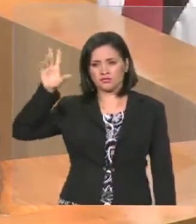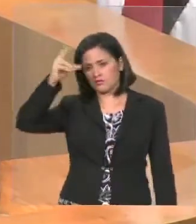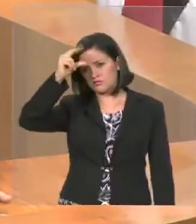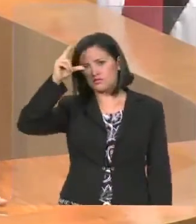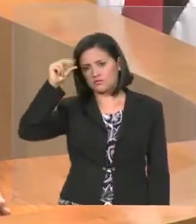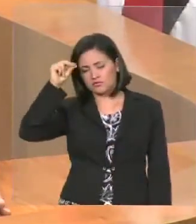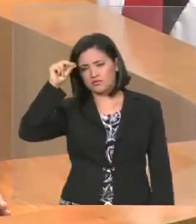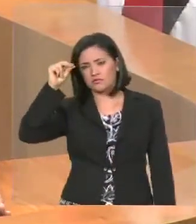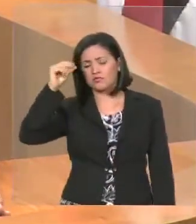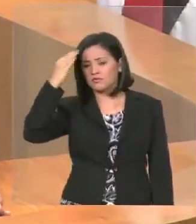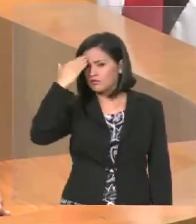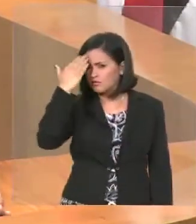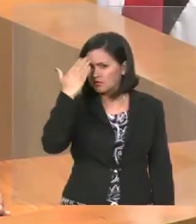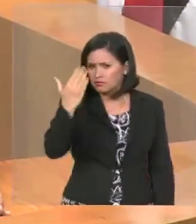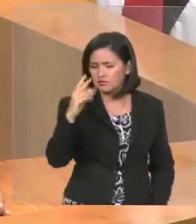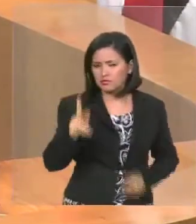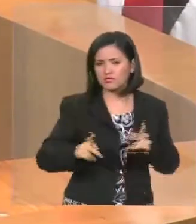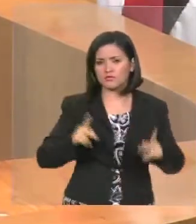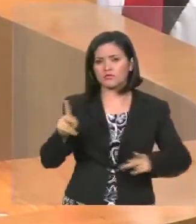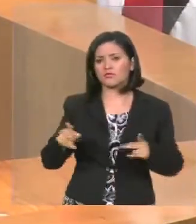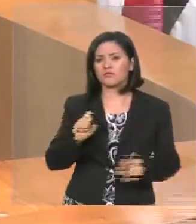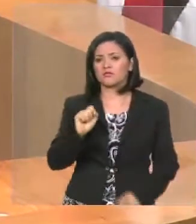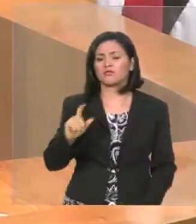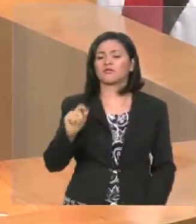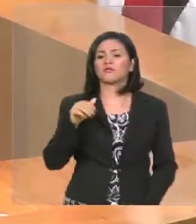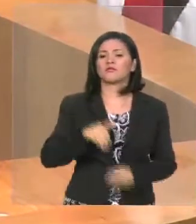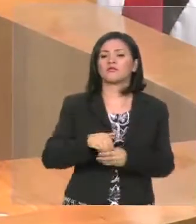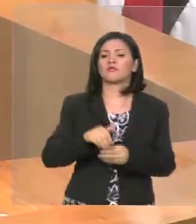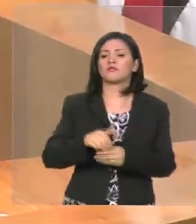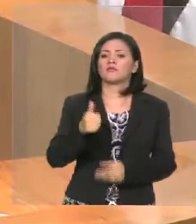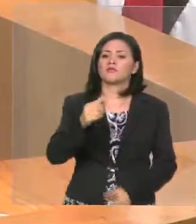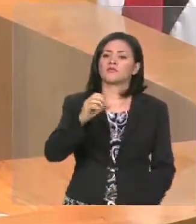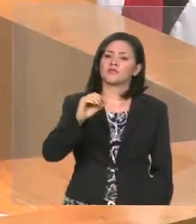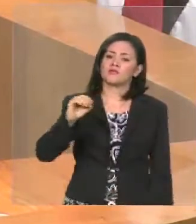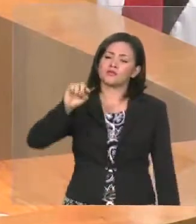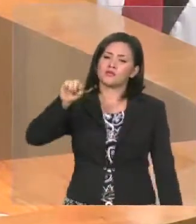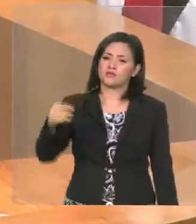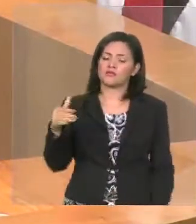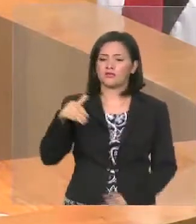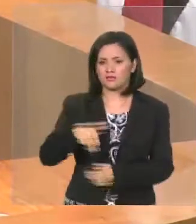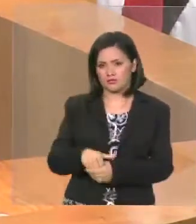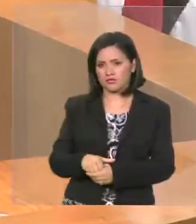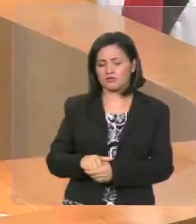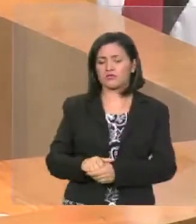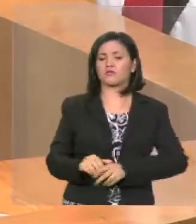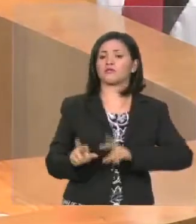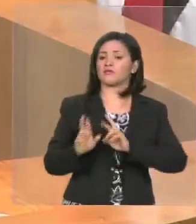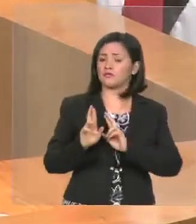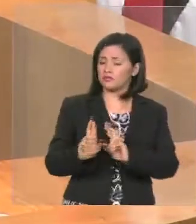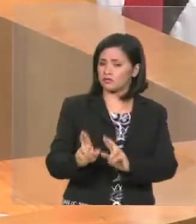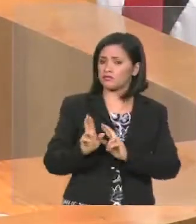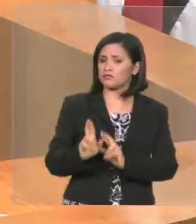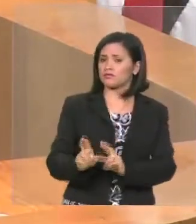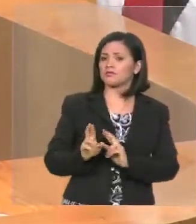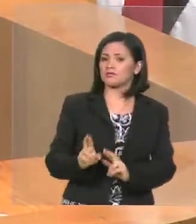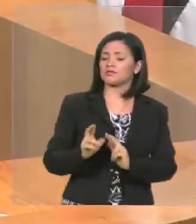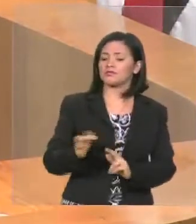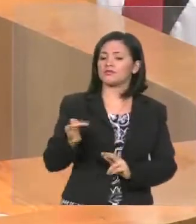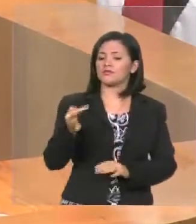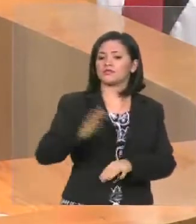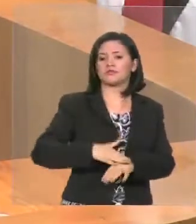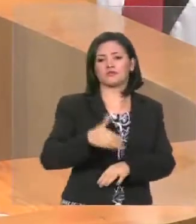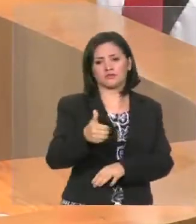que me conferiu mais de 100 mil votos, ludovicenses esperançosos por dias melhores. Agradeço aos